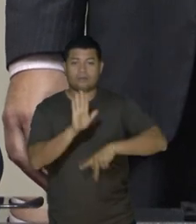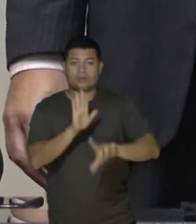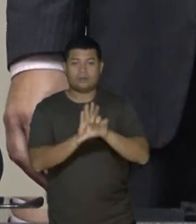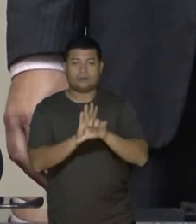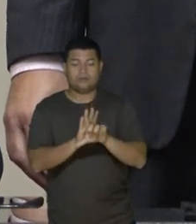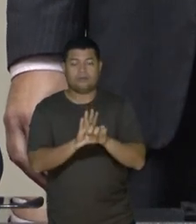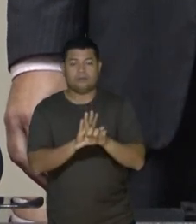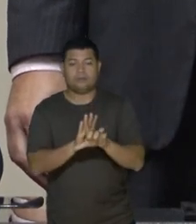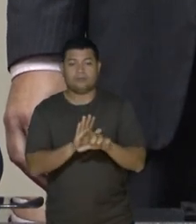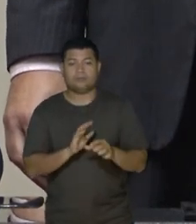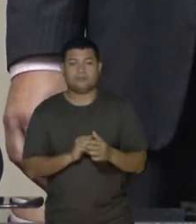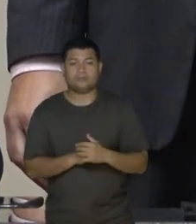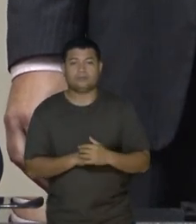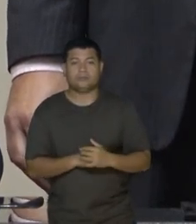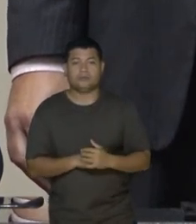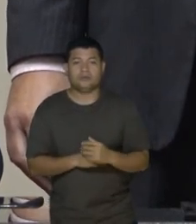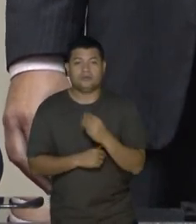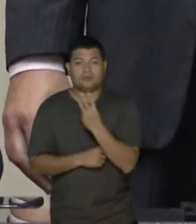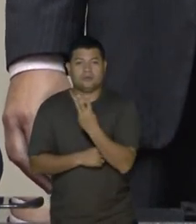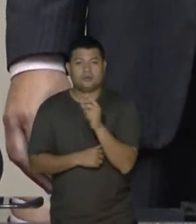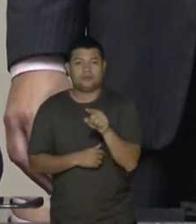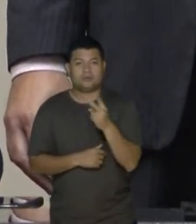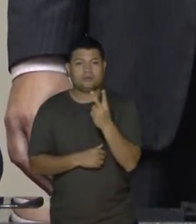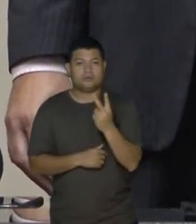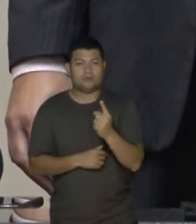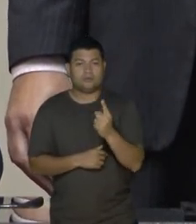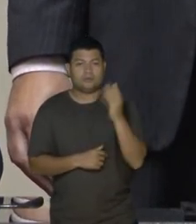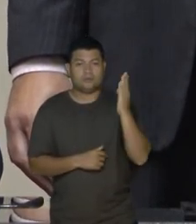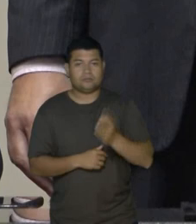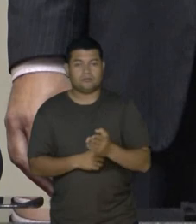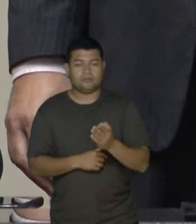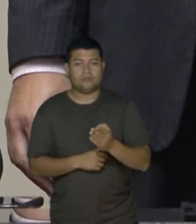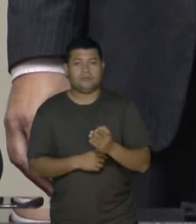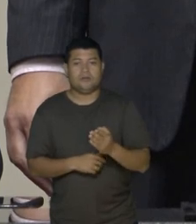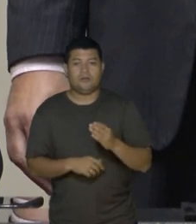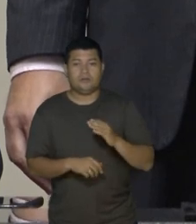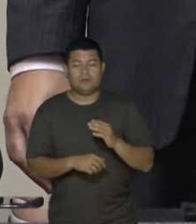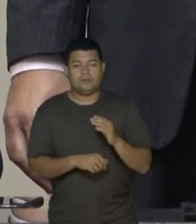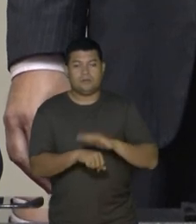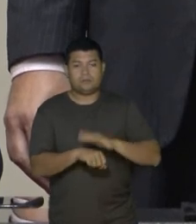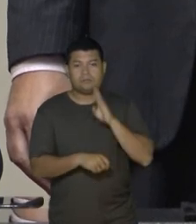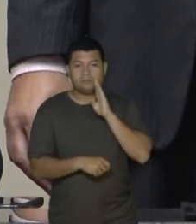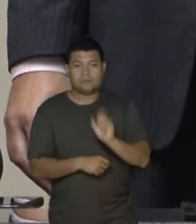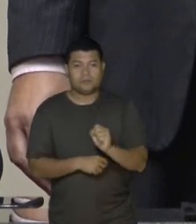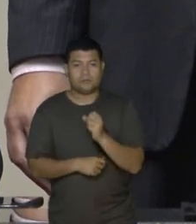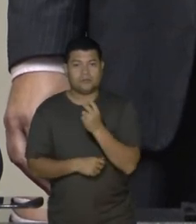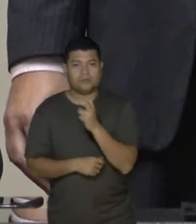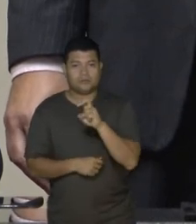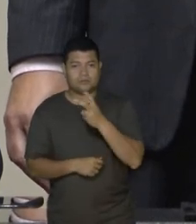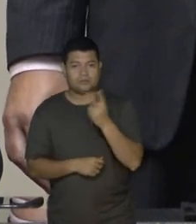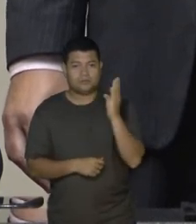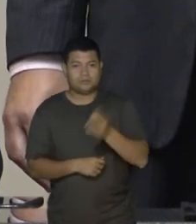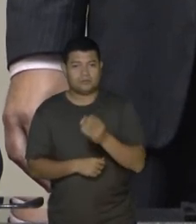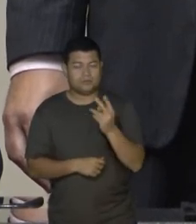leis 3.21, do deputado Bruno Souza, 52-22, deputado Nilson